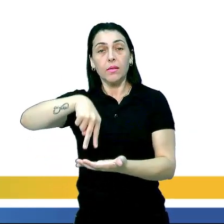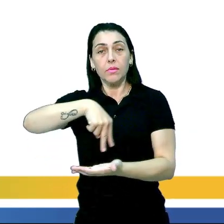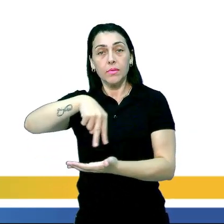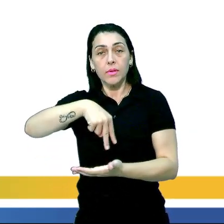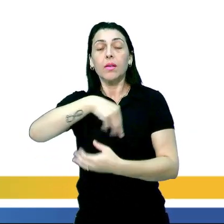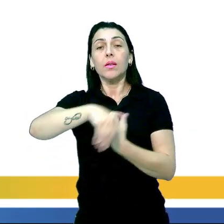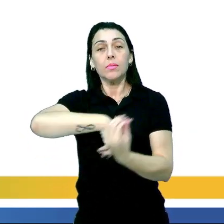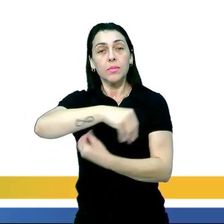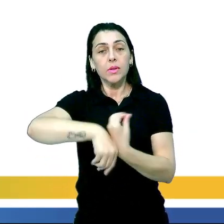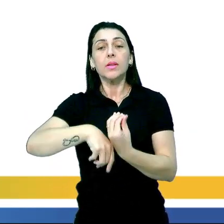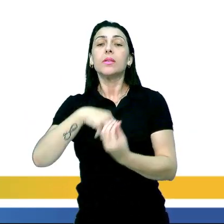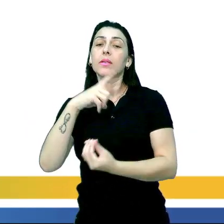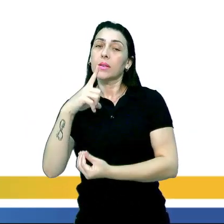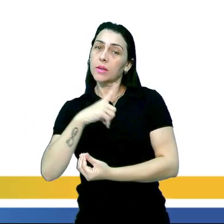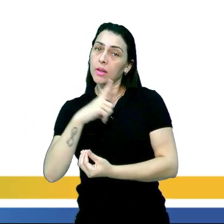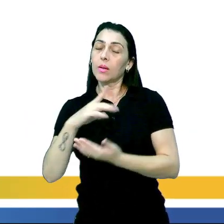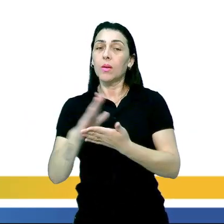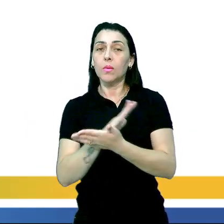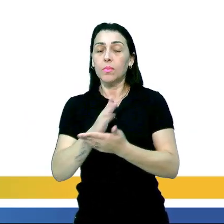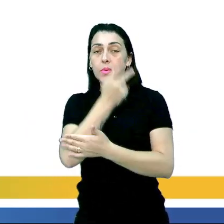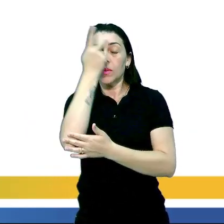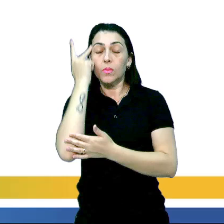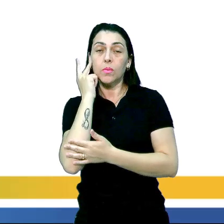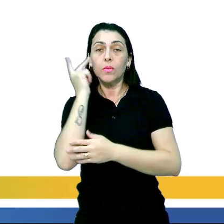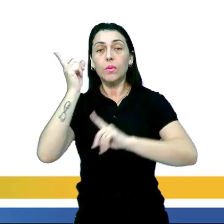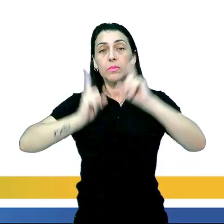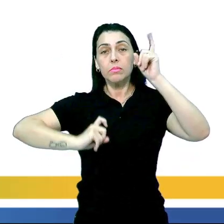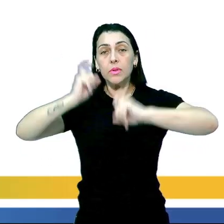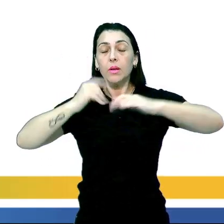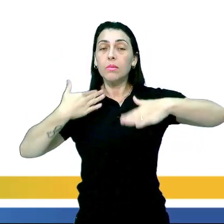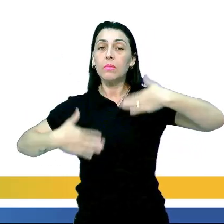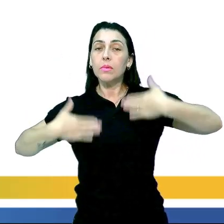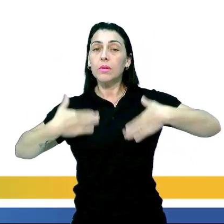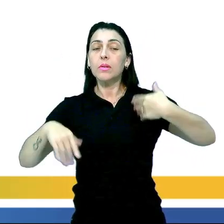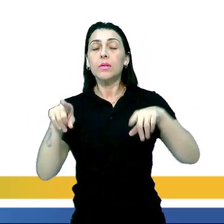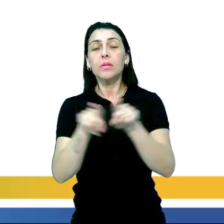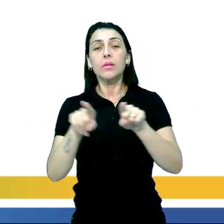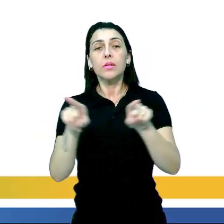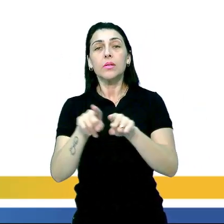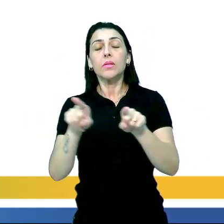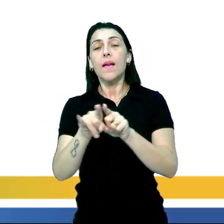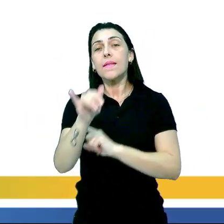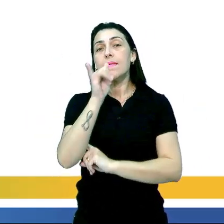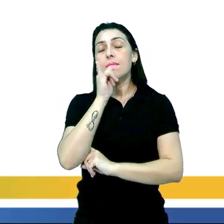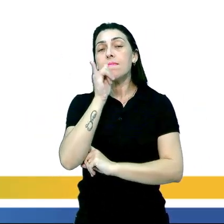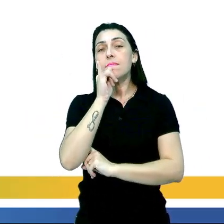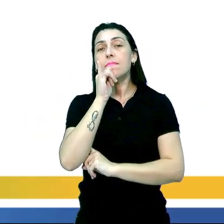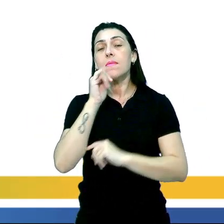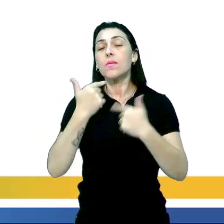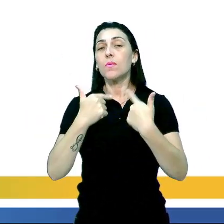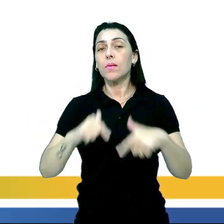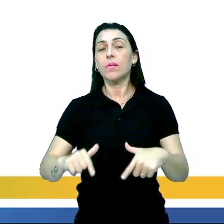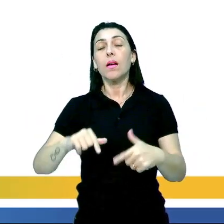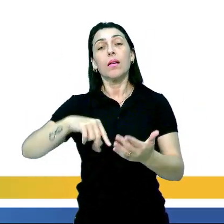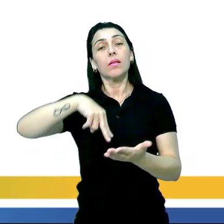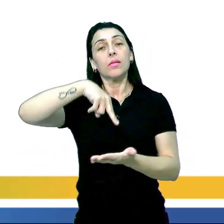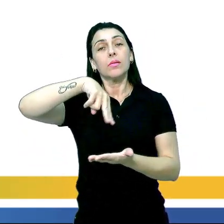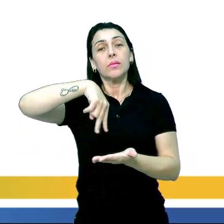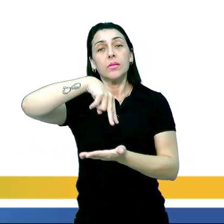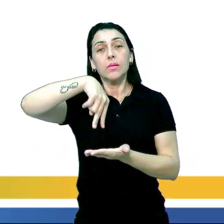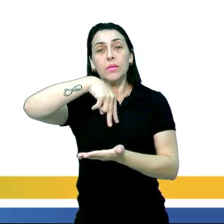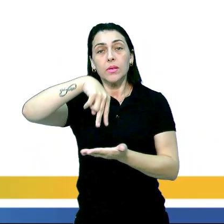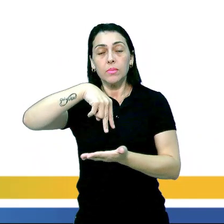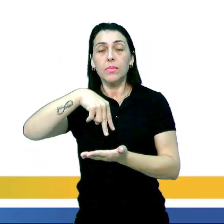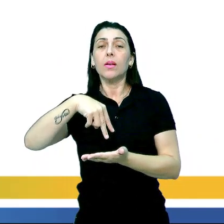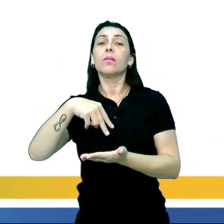mista. E aí nós temos ali algumas pessoas com algumas expressões corporais, dando exemplo de uma linguagem não verbal. E